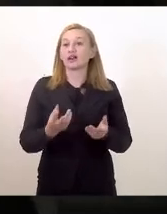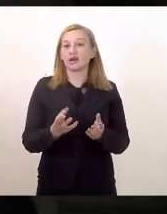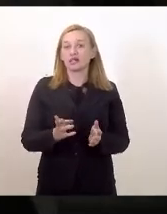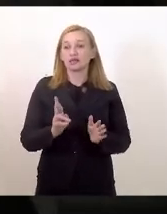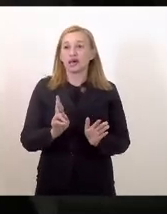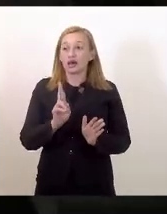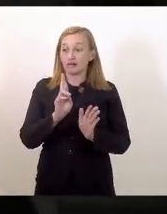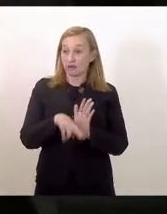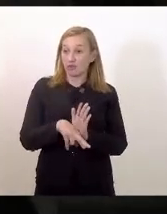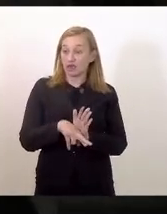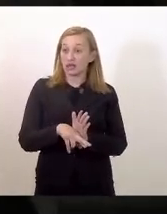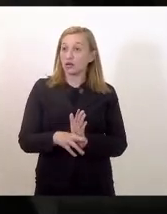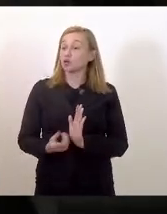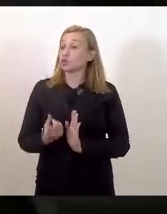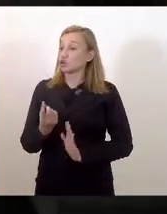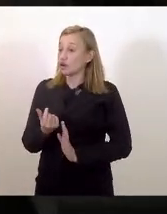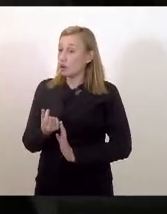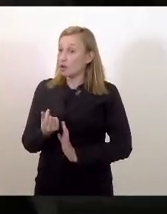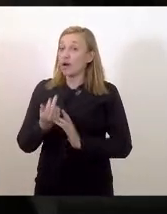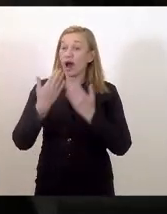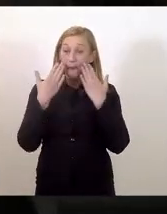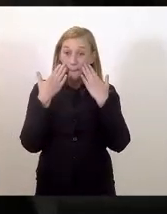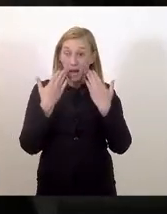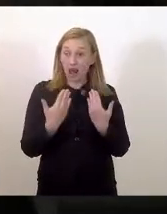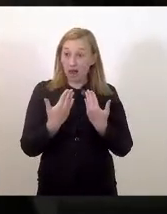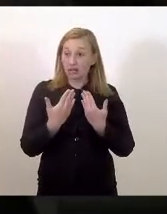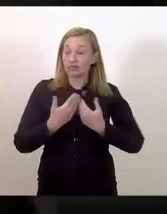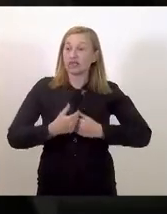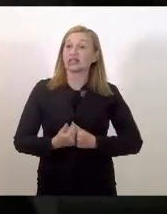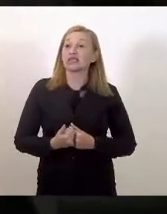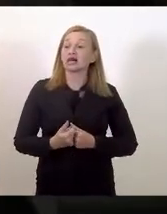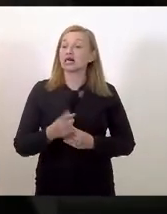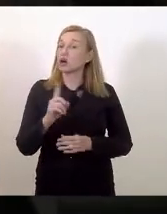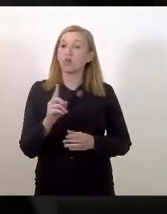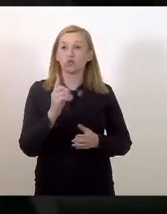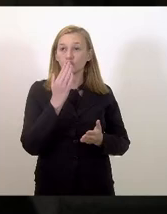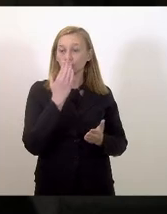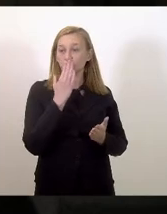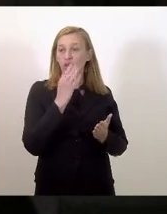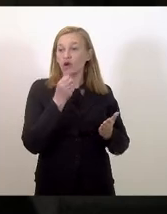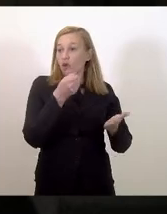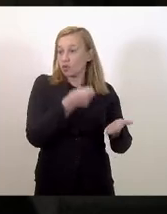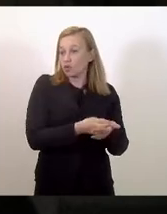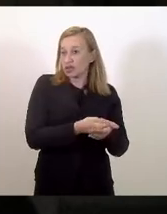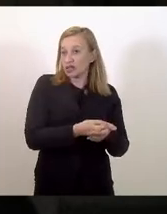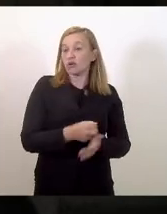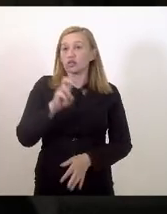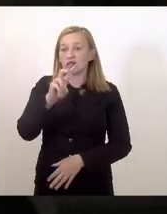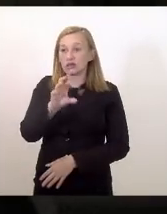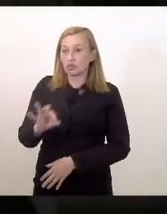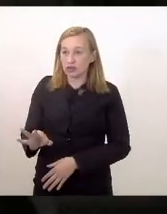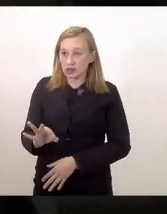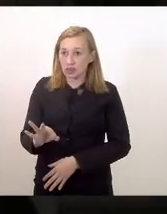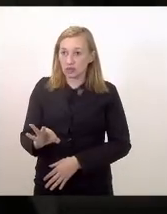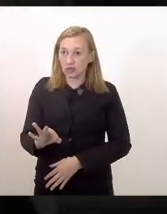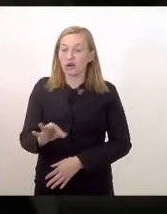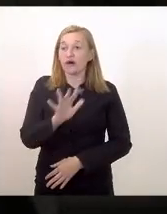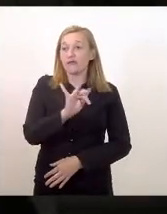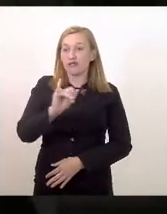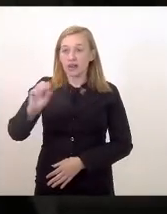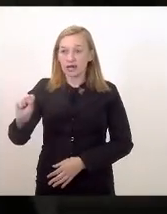contas, em geral aparece a não execução, o descumprimento da execução dos 5% do